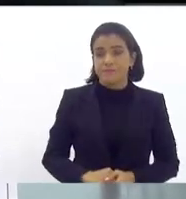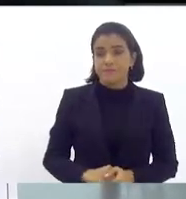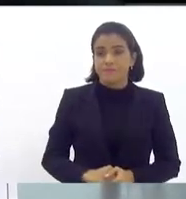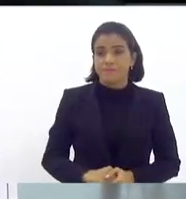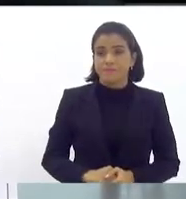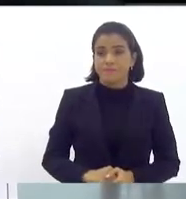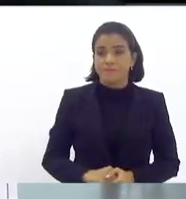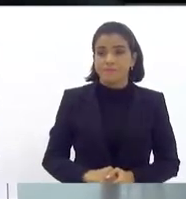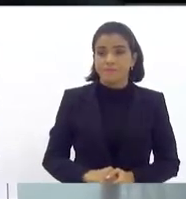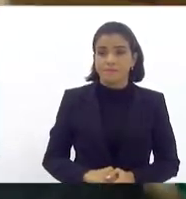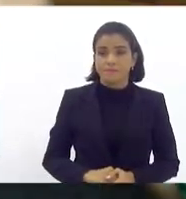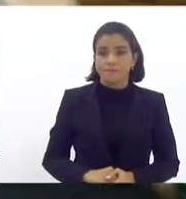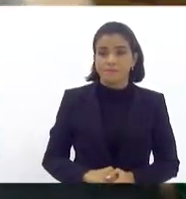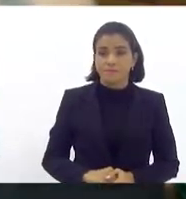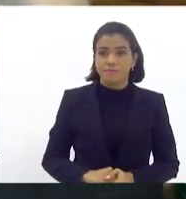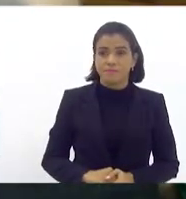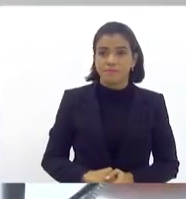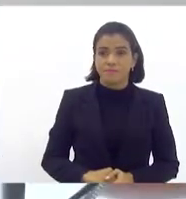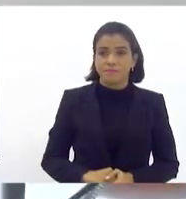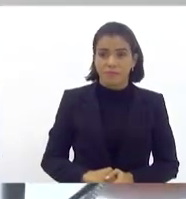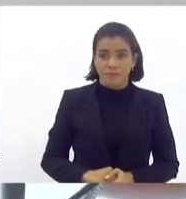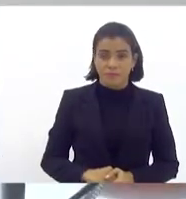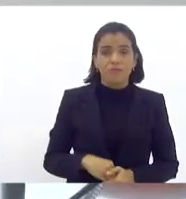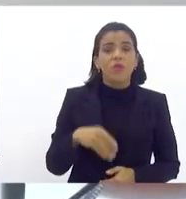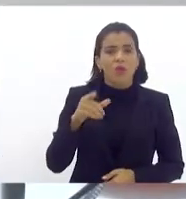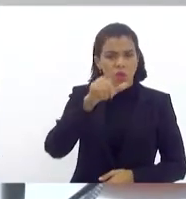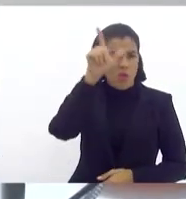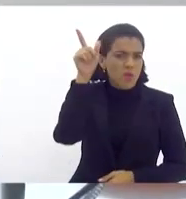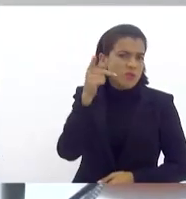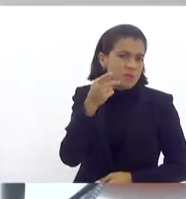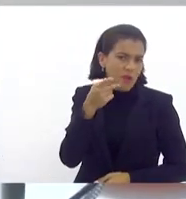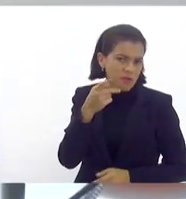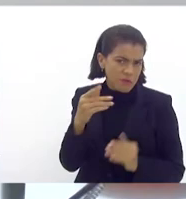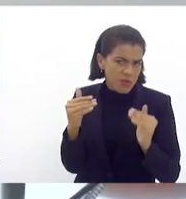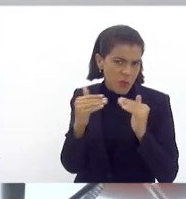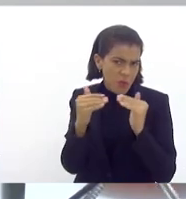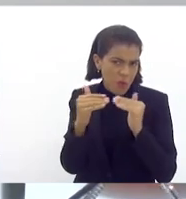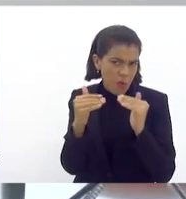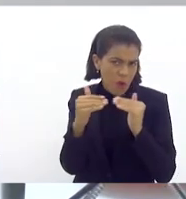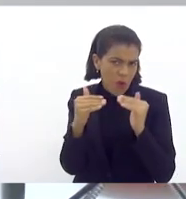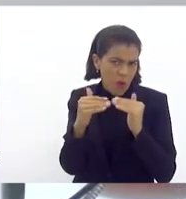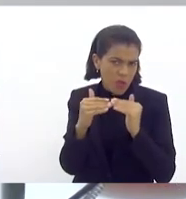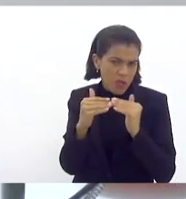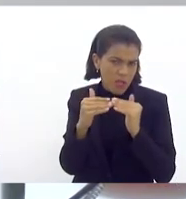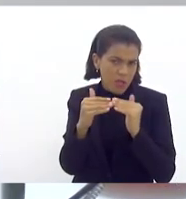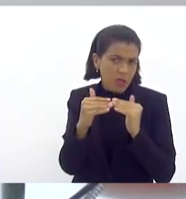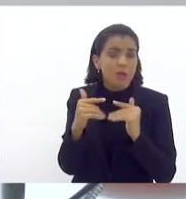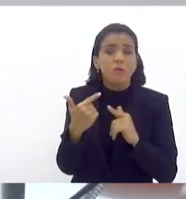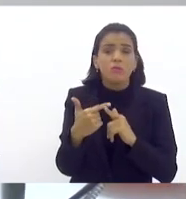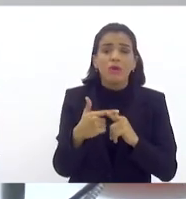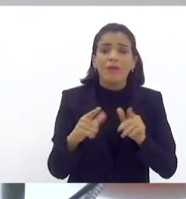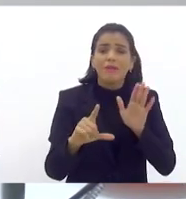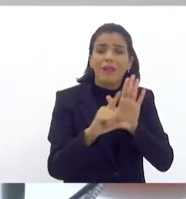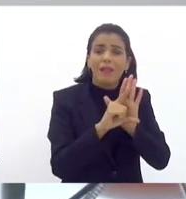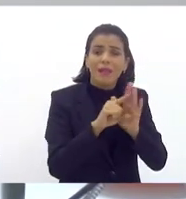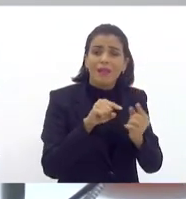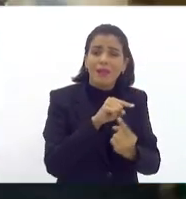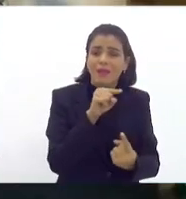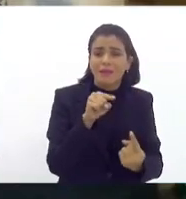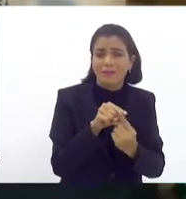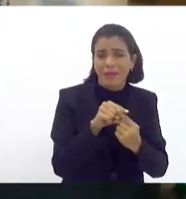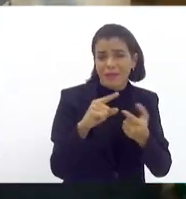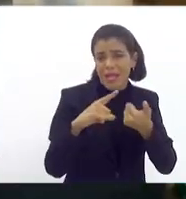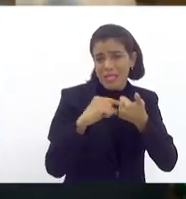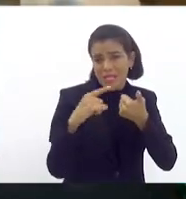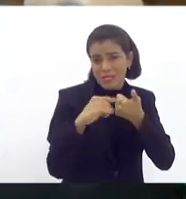Estou mantendo. Mas você concorda, Luiz Paulo, concorda com a supressiva? Sim, porque já tem na lei das metas, o artigo 6º da